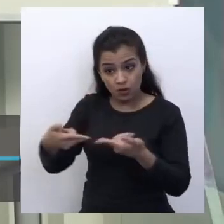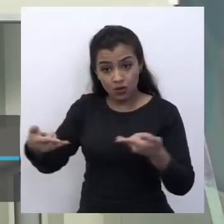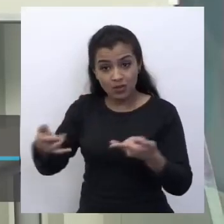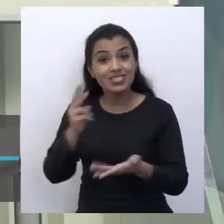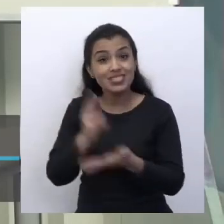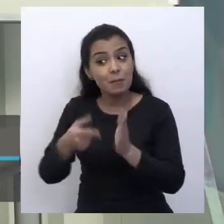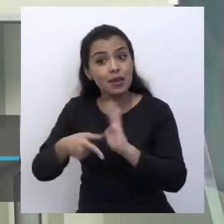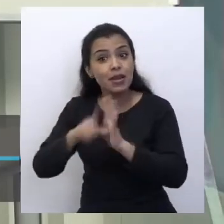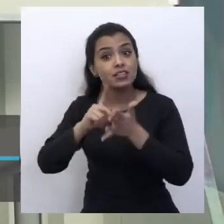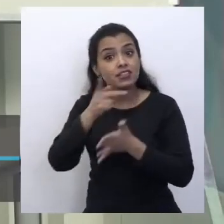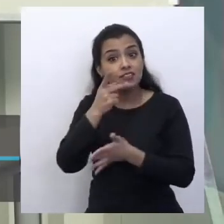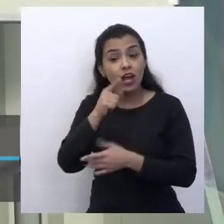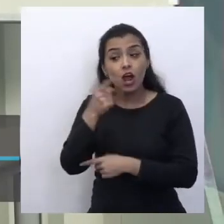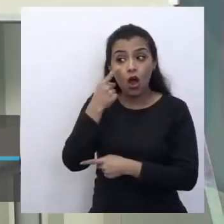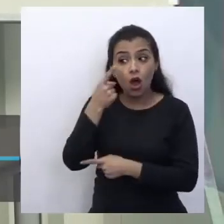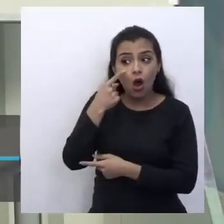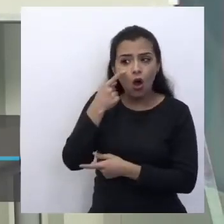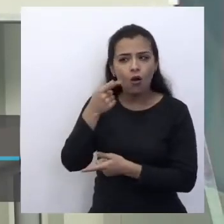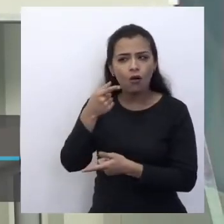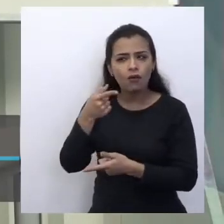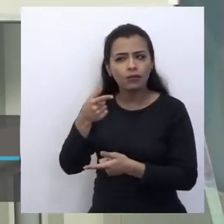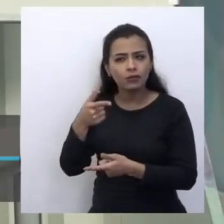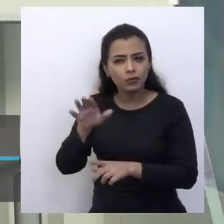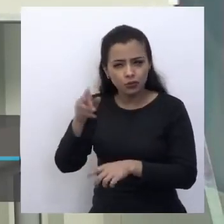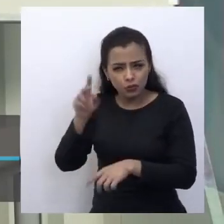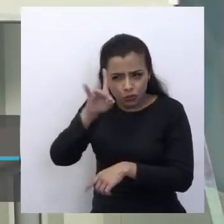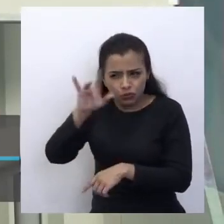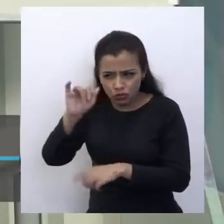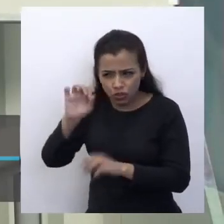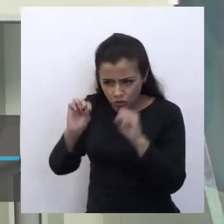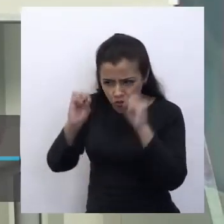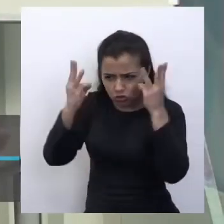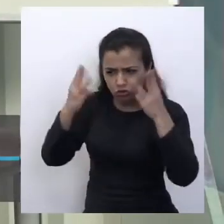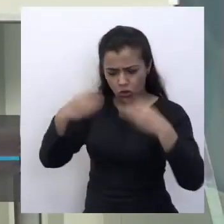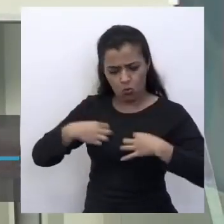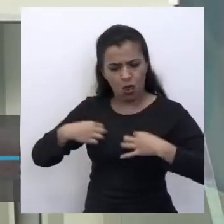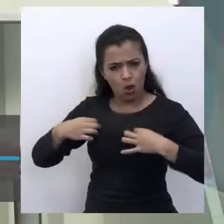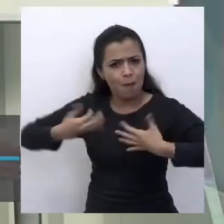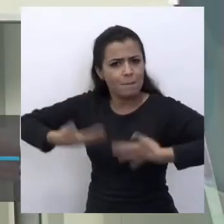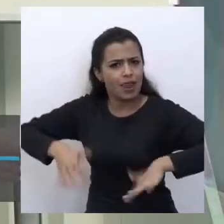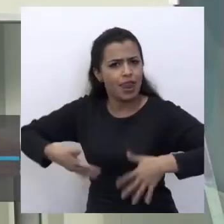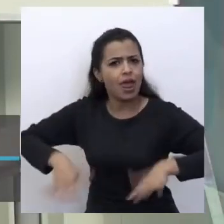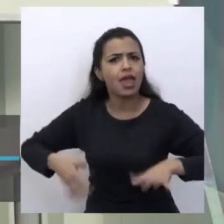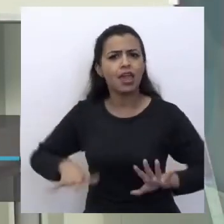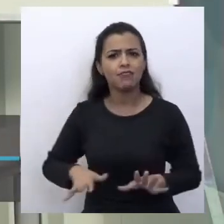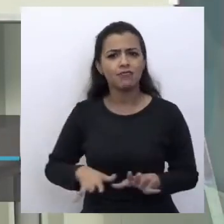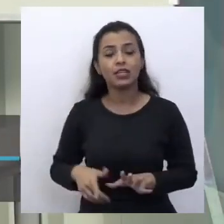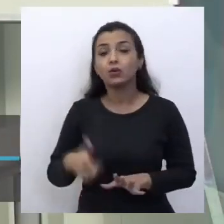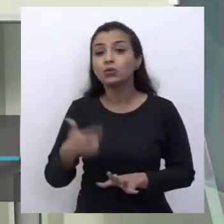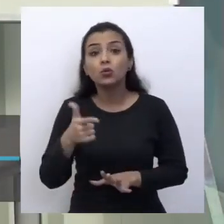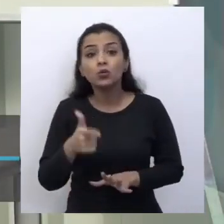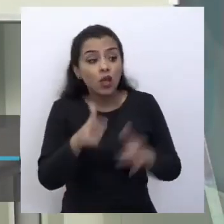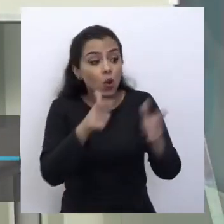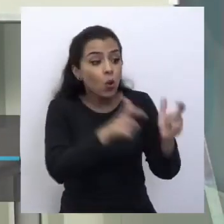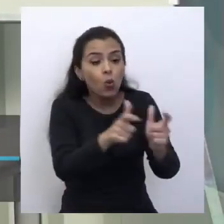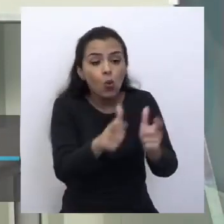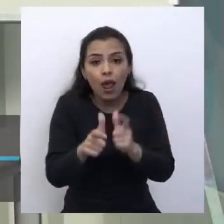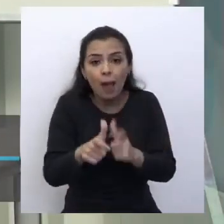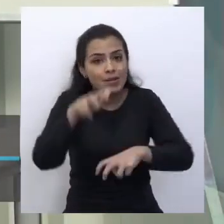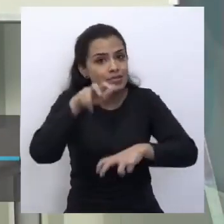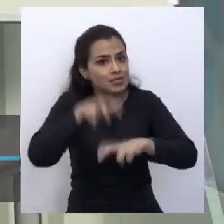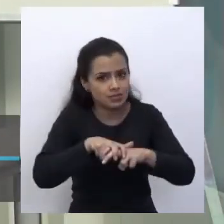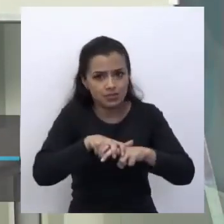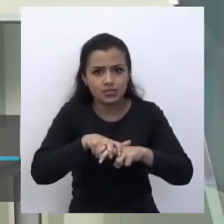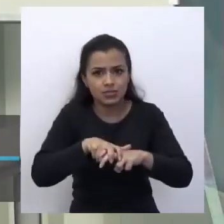roupa mais esportiva, não tem onde sentar, então a peça acontece toda em pé. Dentro da